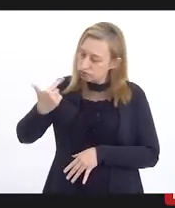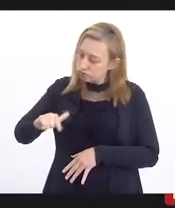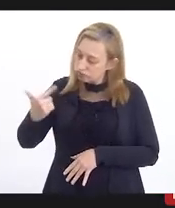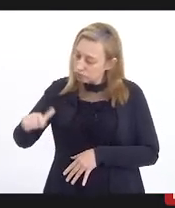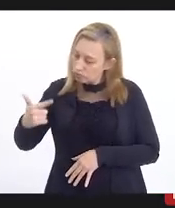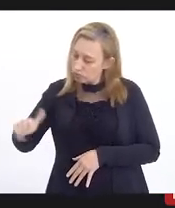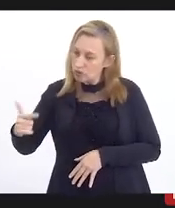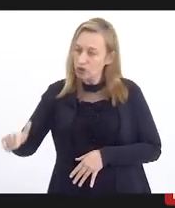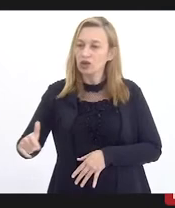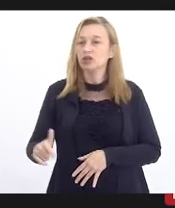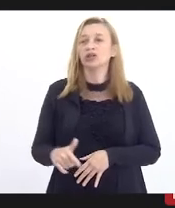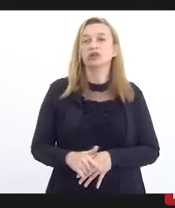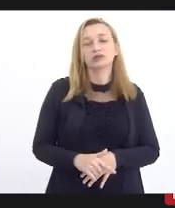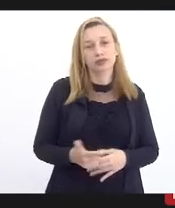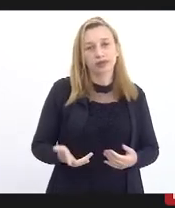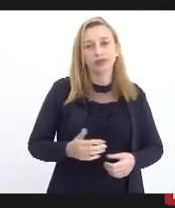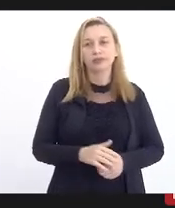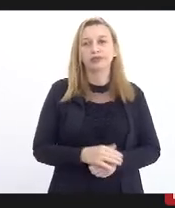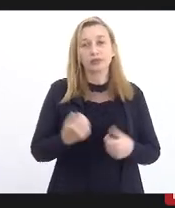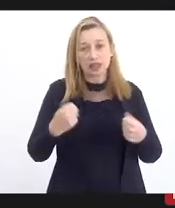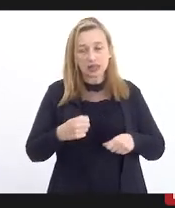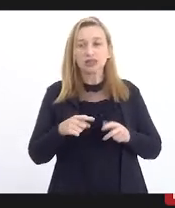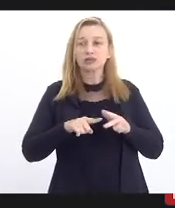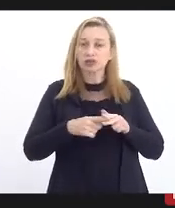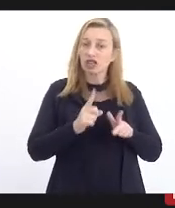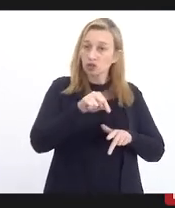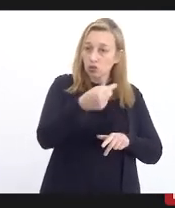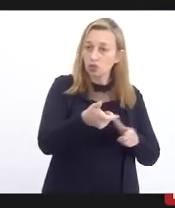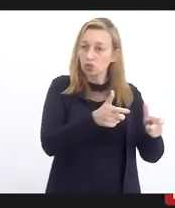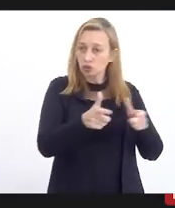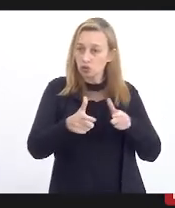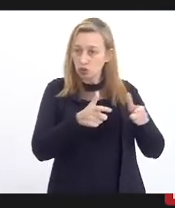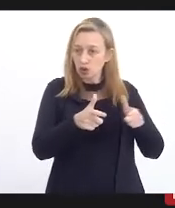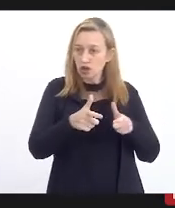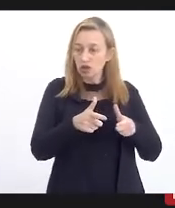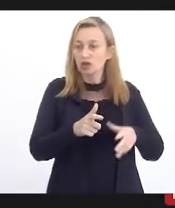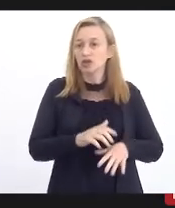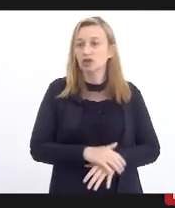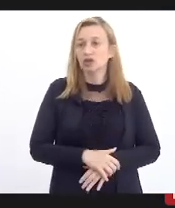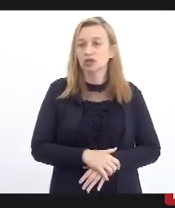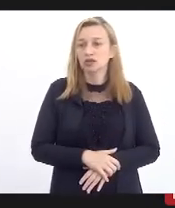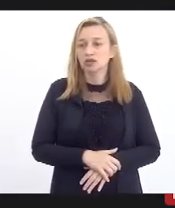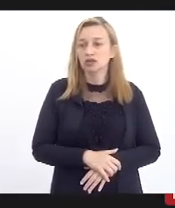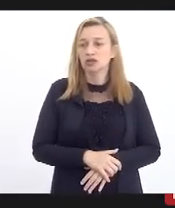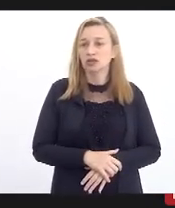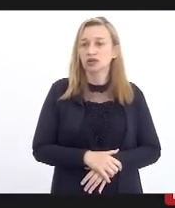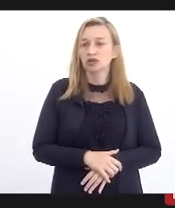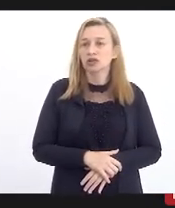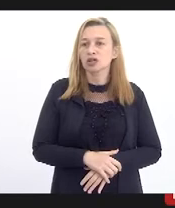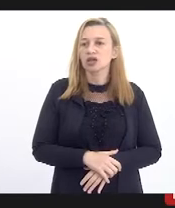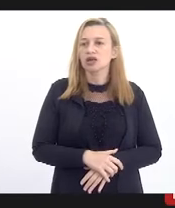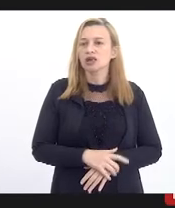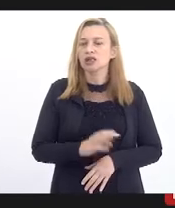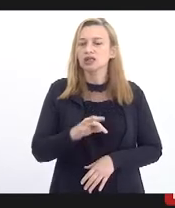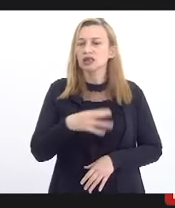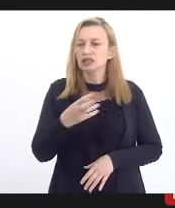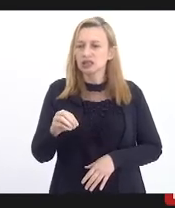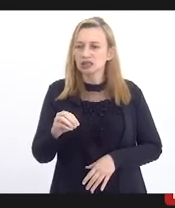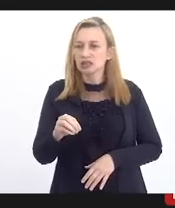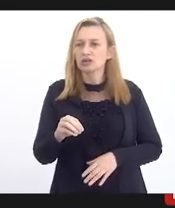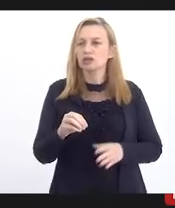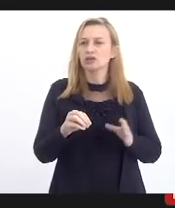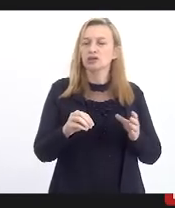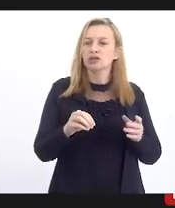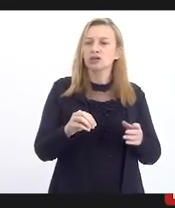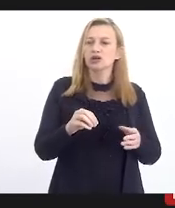dos Poços, recomposição do dique. E aí só abrir estação de tratamento que estão fechadas, gente. Há problema para a geosmina,